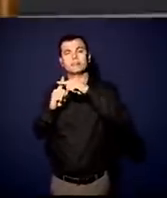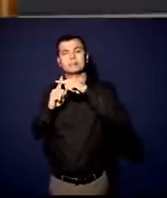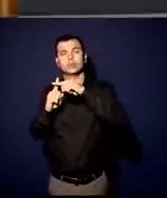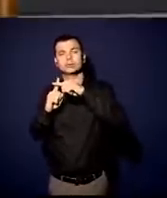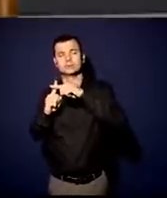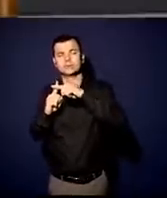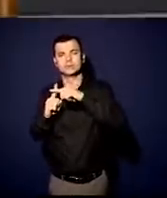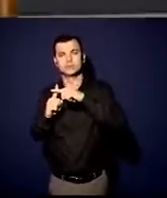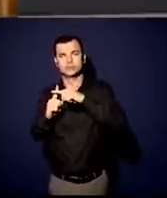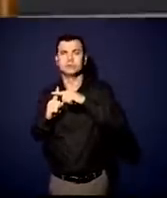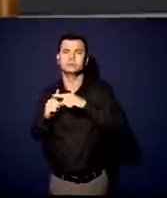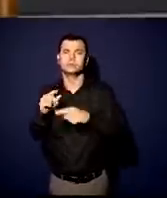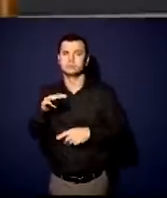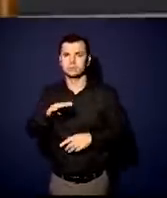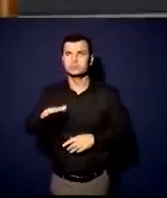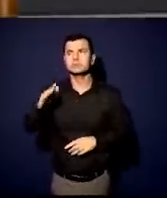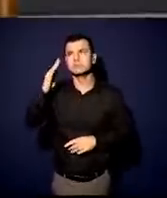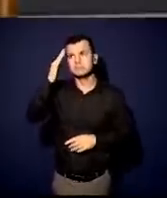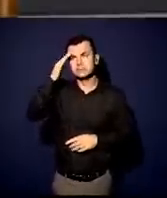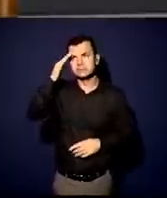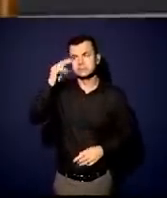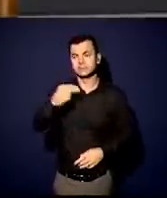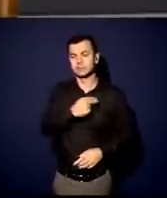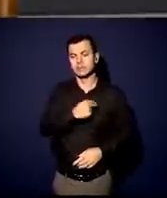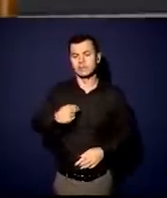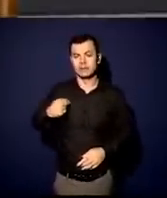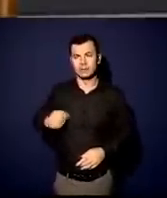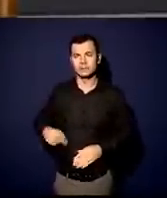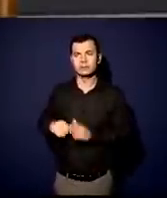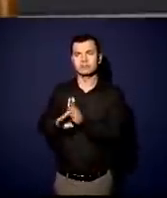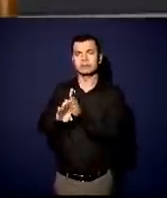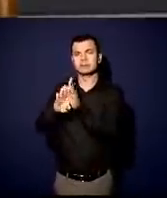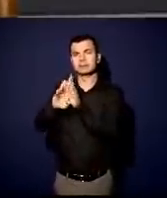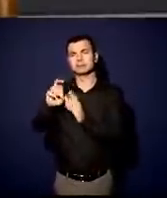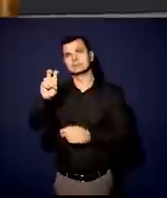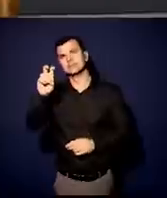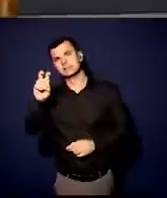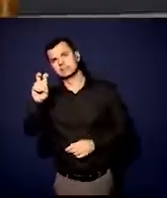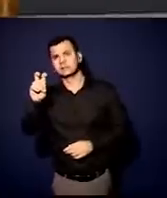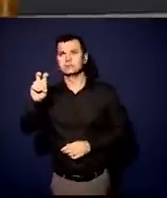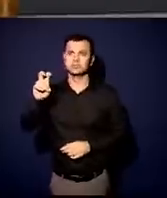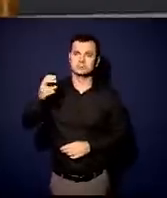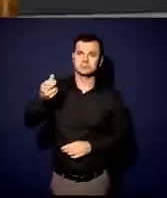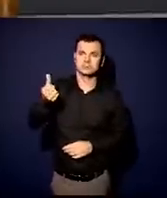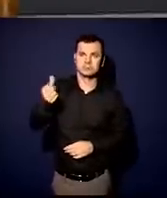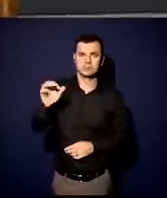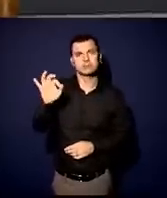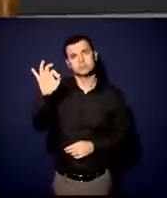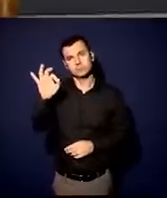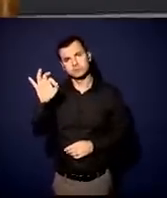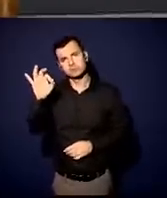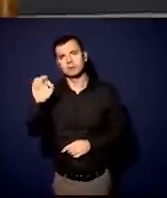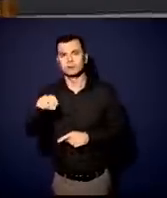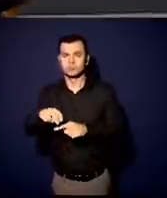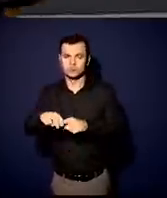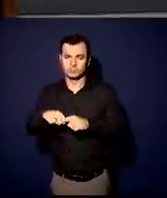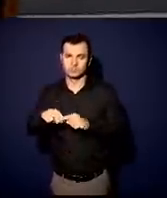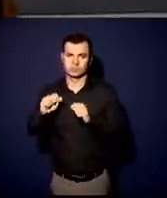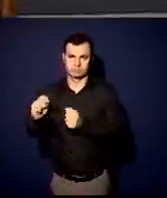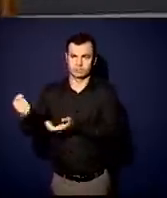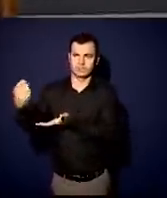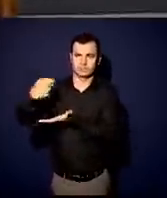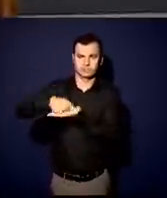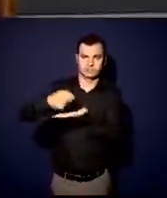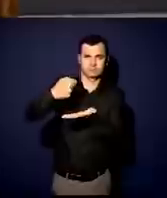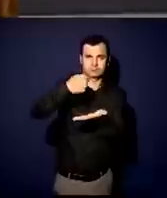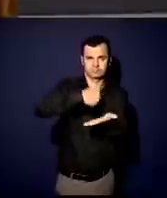mundo tá enfim apostando que a China vai ter um crescimento entre cinco seis por cento significa um cenário de preço de commodes maior logo para um